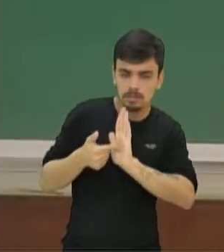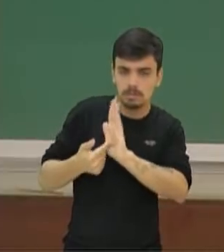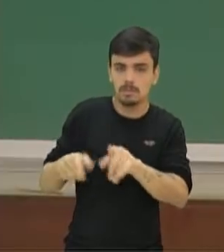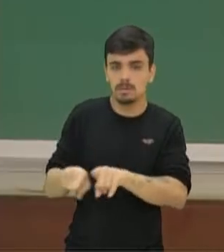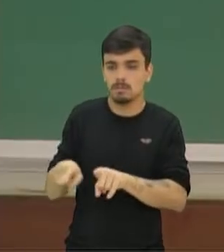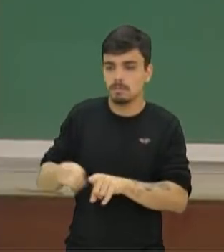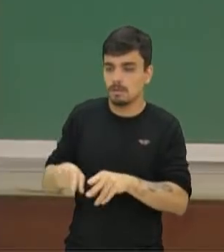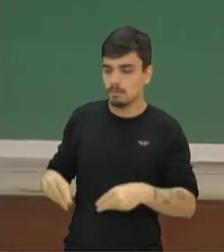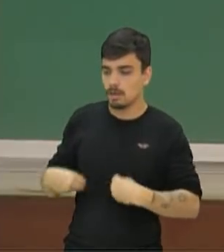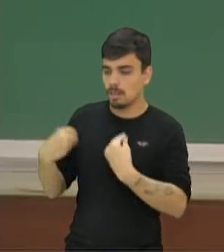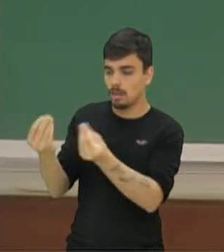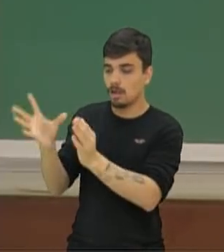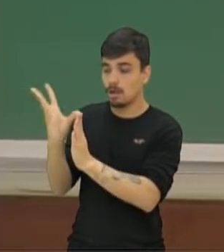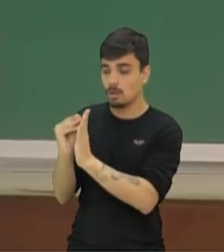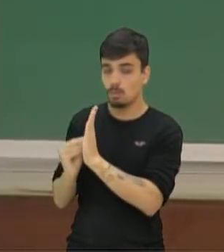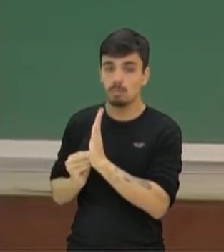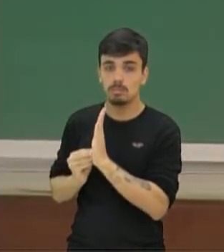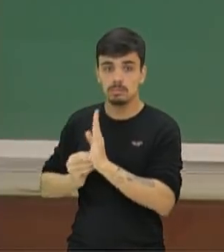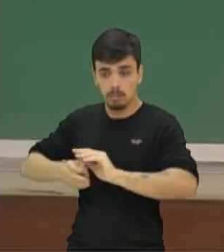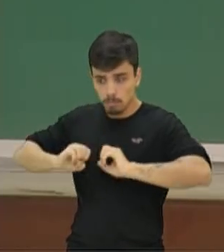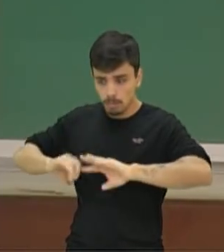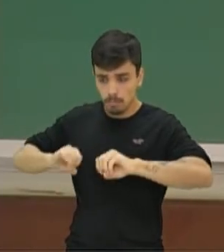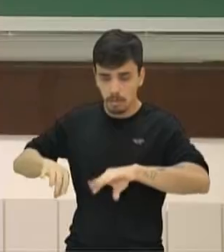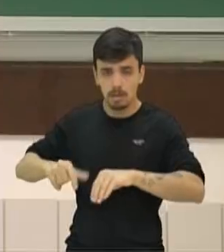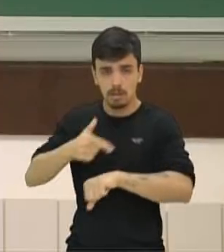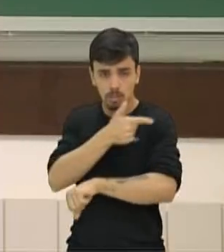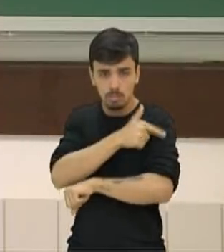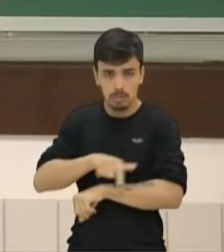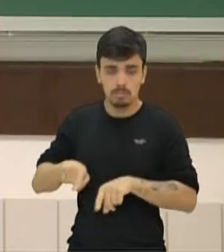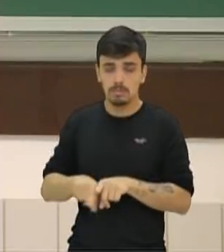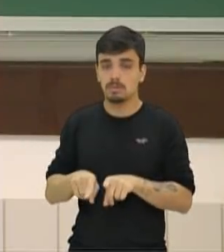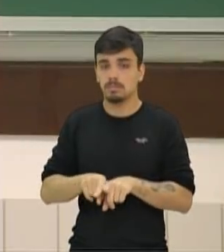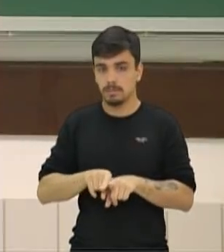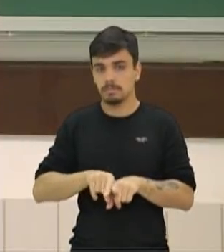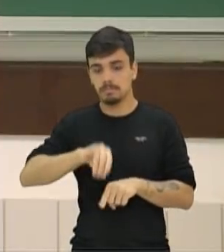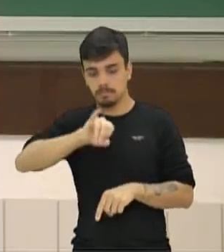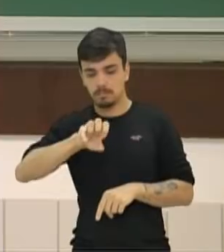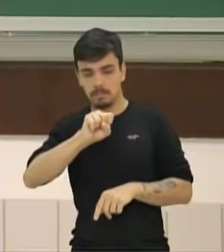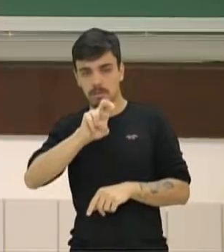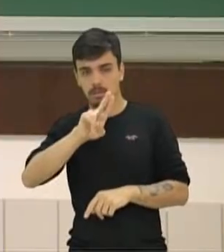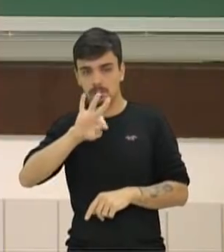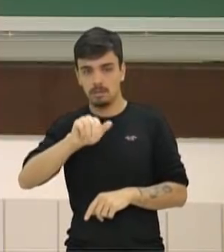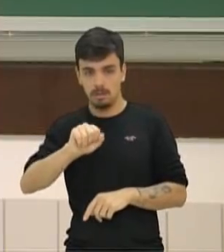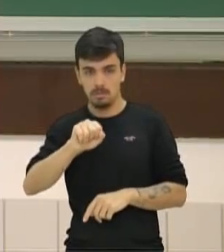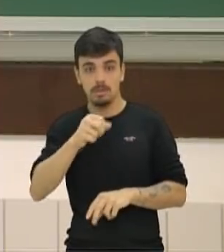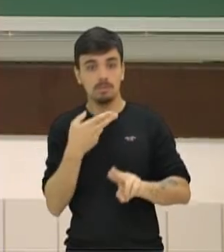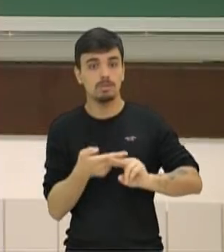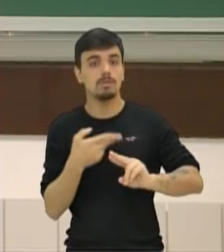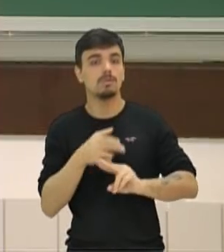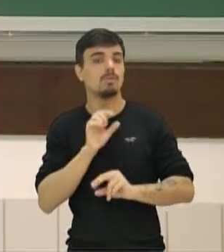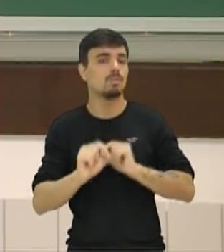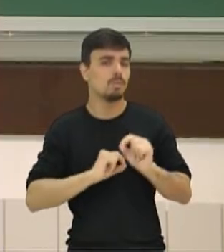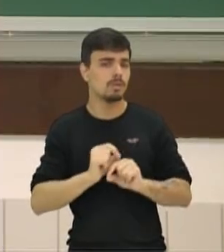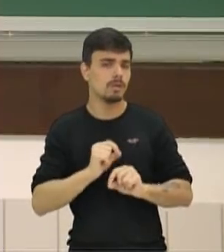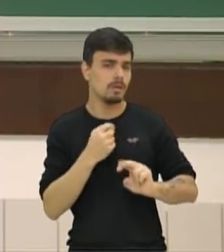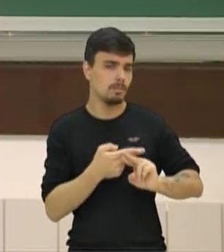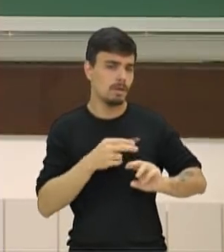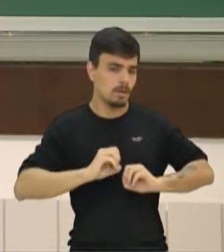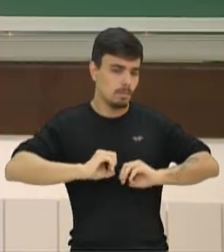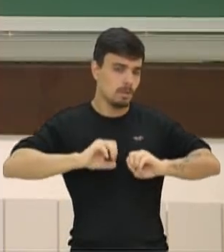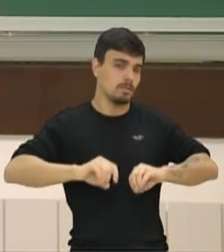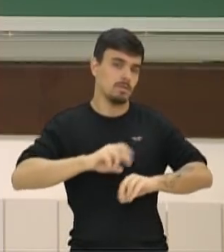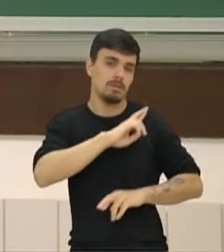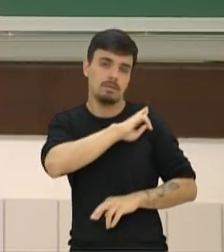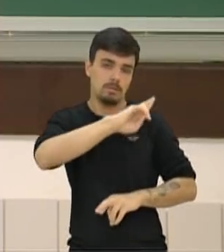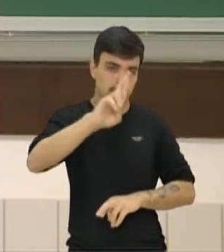para levar conteúdos educativos. E, no caso, os jesuítas usaram para levar os ensinamentos religiosos do catolicismo,